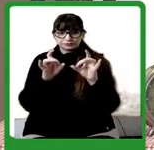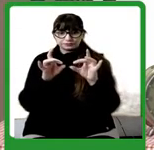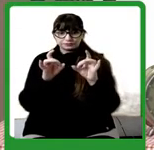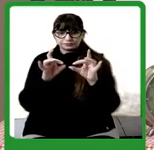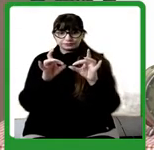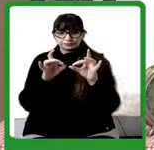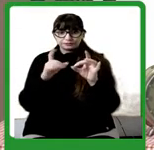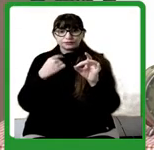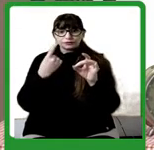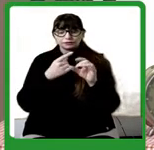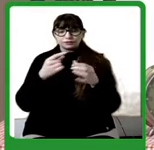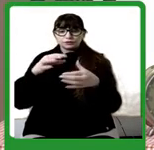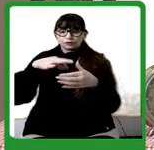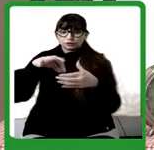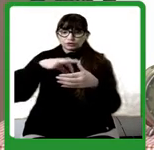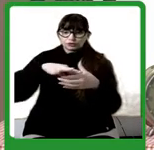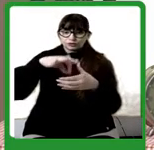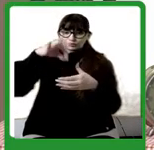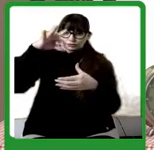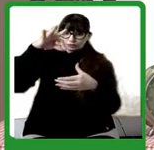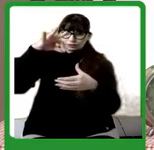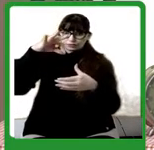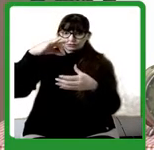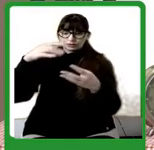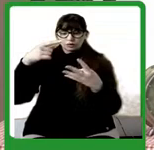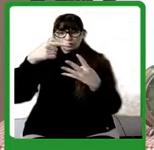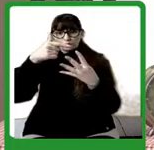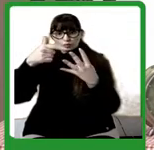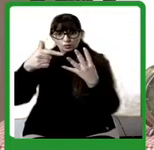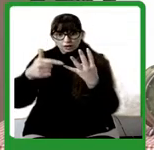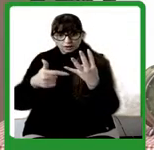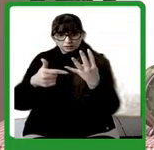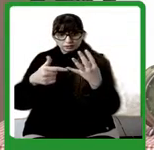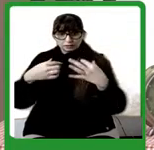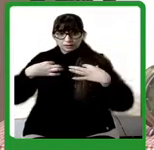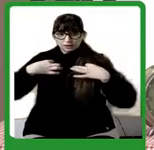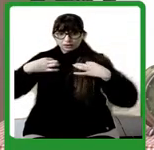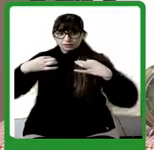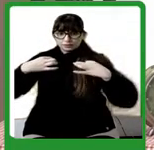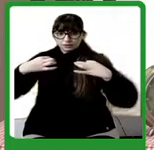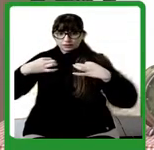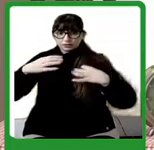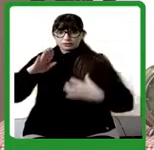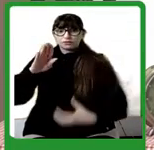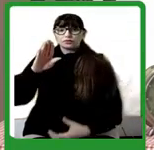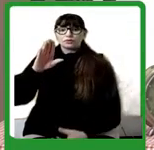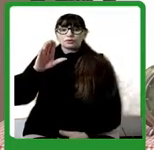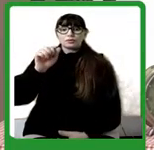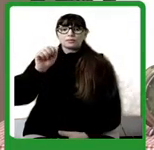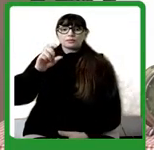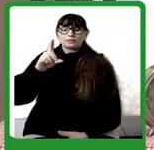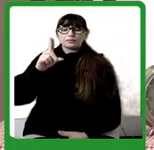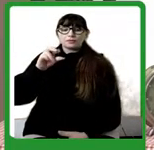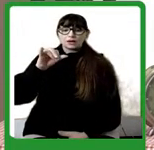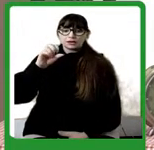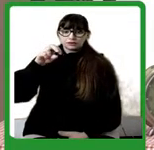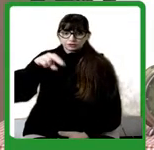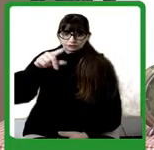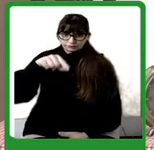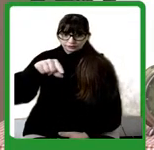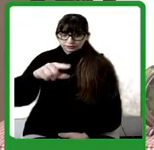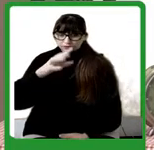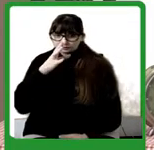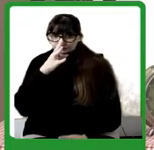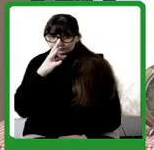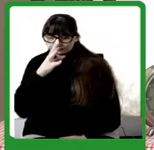vamos sortear 4 camisetas do Badim. Então, para você que está aí conosco, que para poder